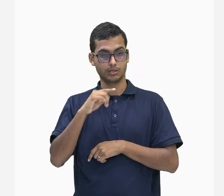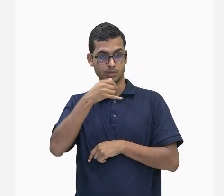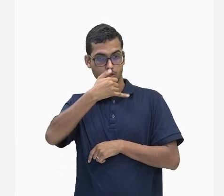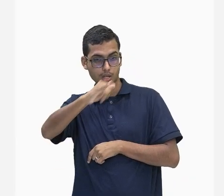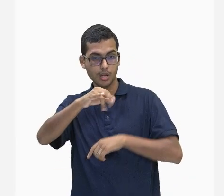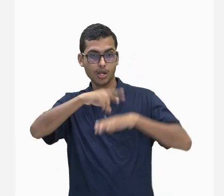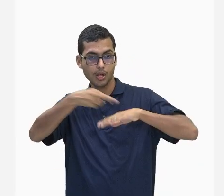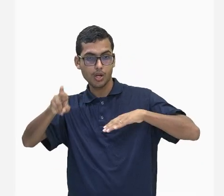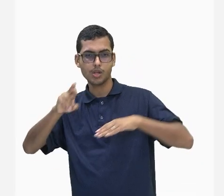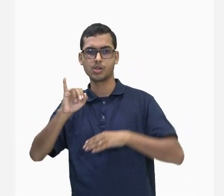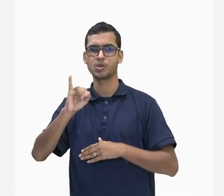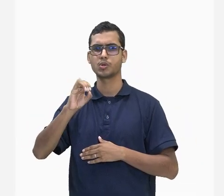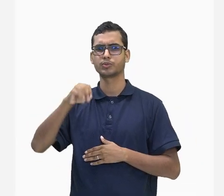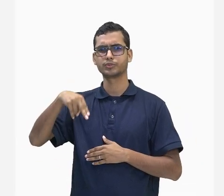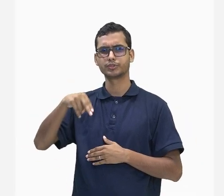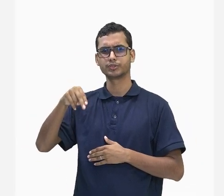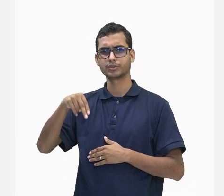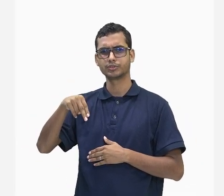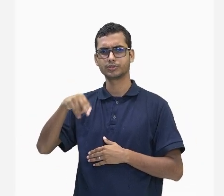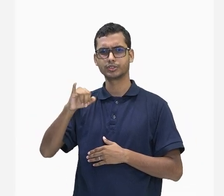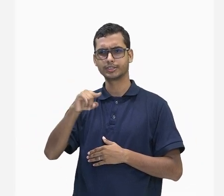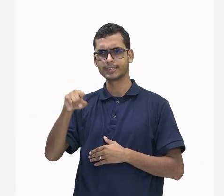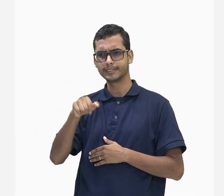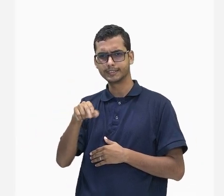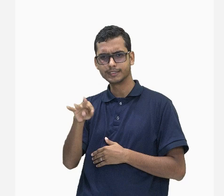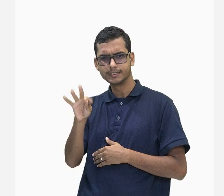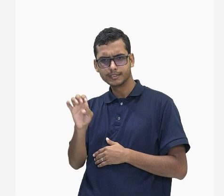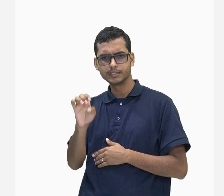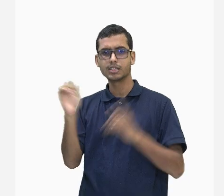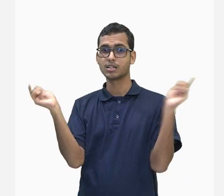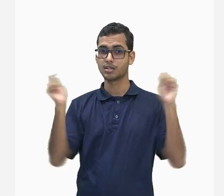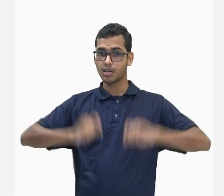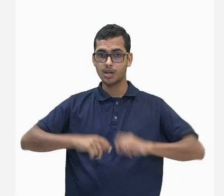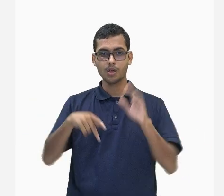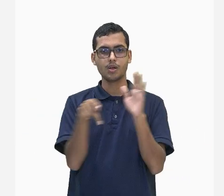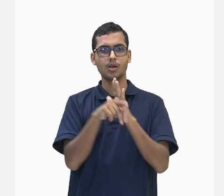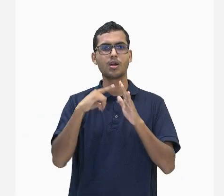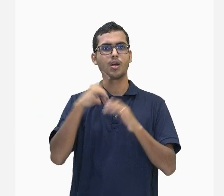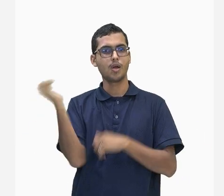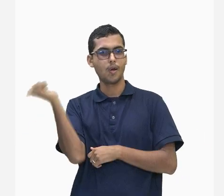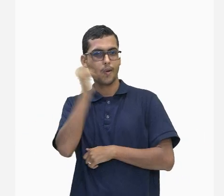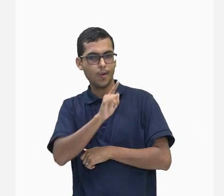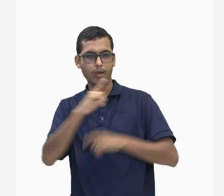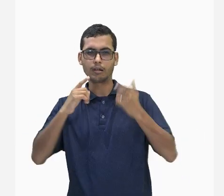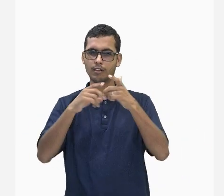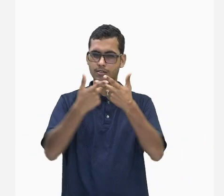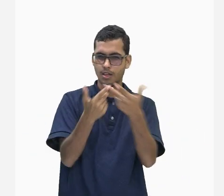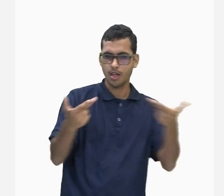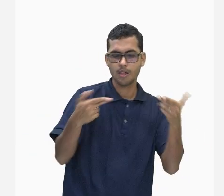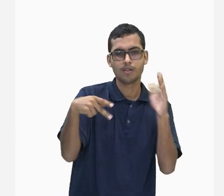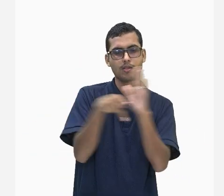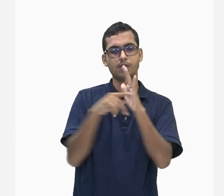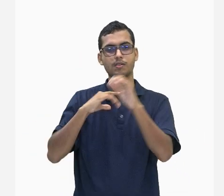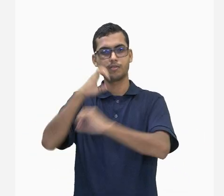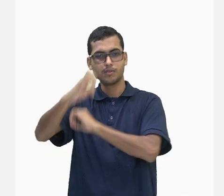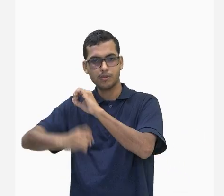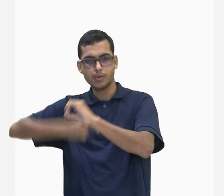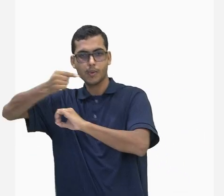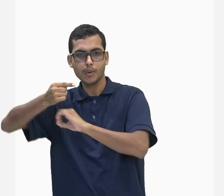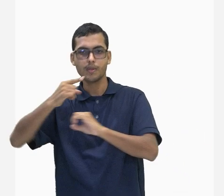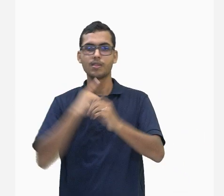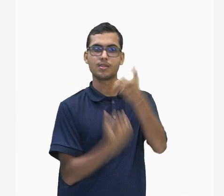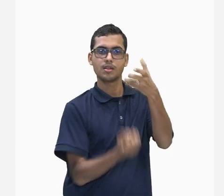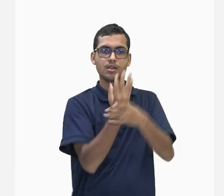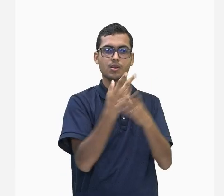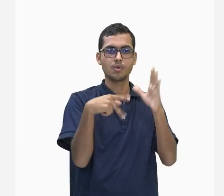caso da radiação ionizante, ela é capaz de remover elétrons de átomos, formando íons. Por isso, pode causar